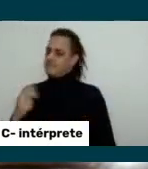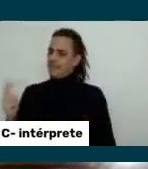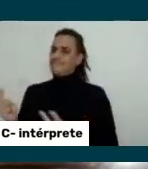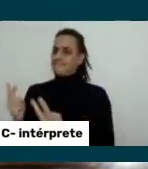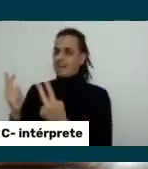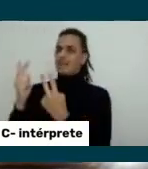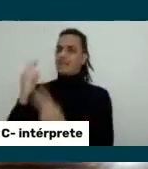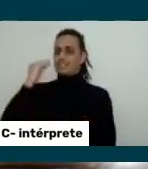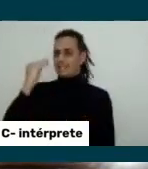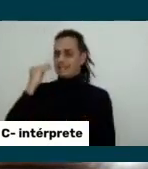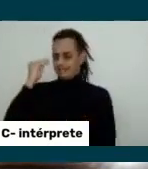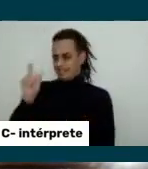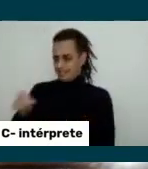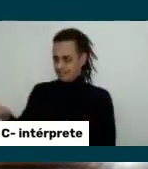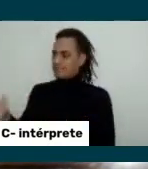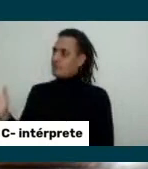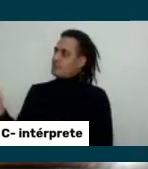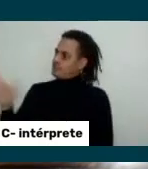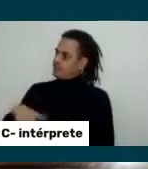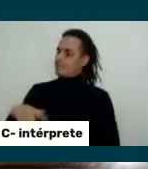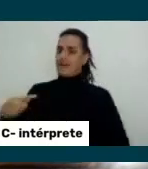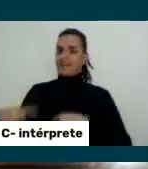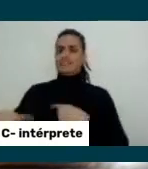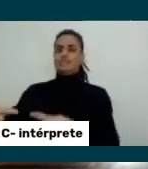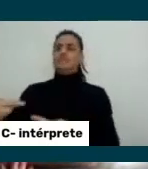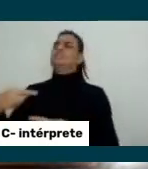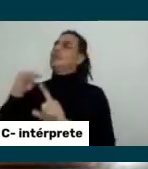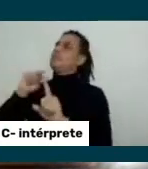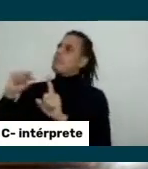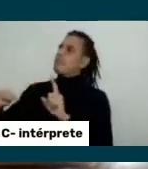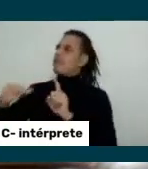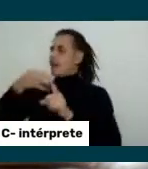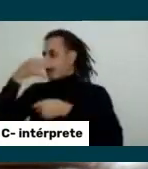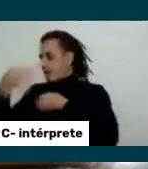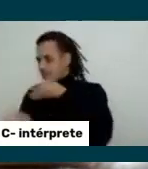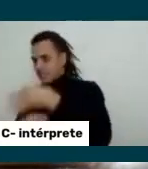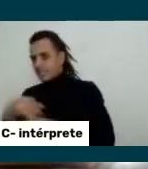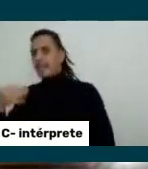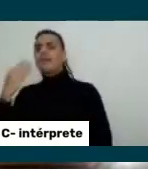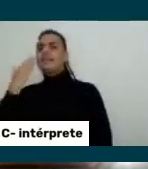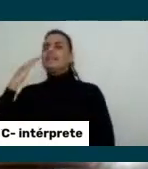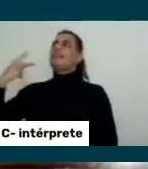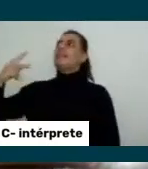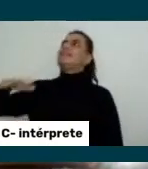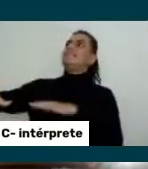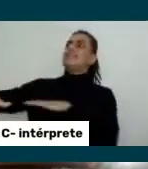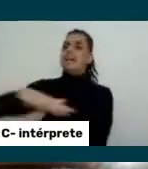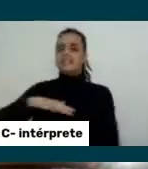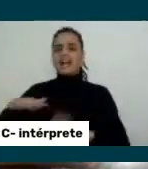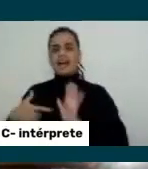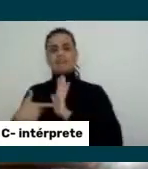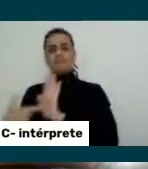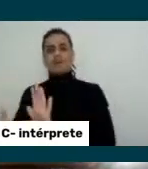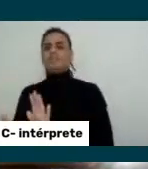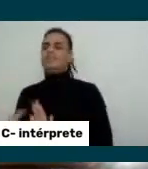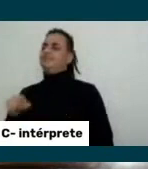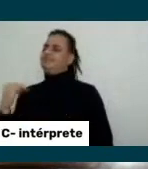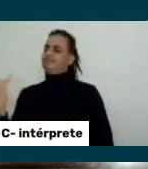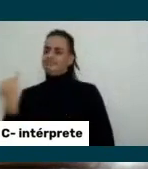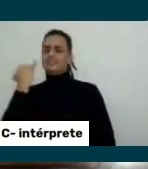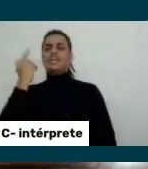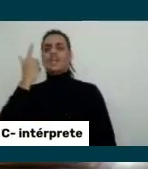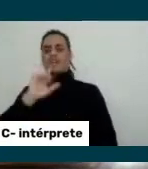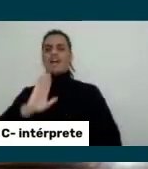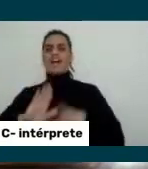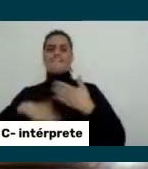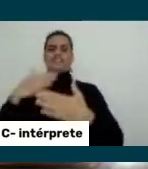é essencial, incluí-las na discussão, ouvir os seus pontos de vista, considerar os cenários que elas levantam, é essencial para que você avance com a